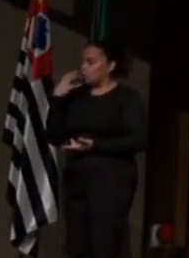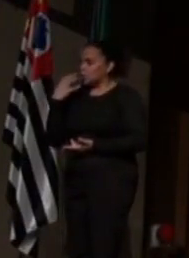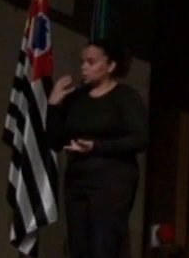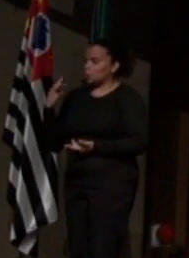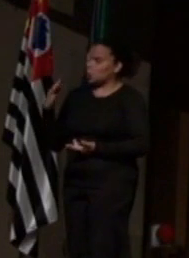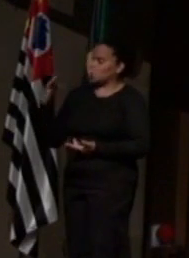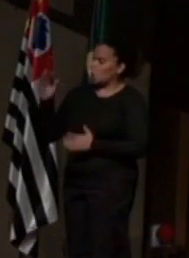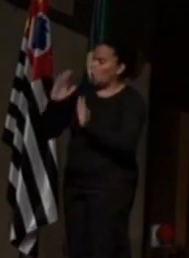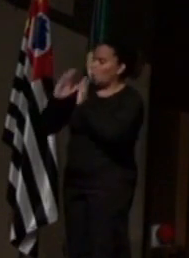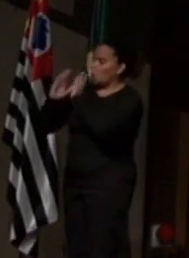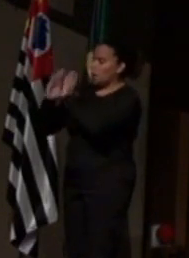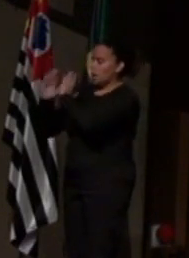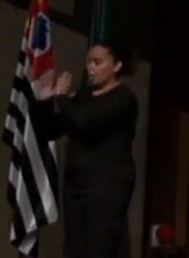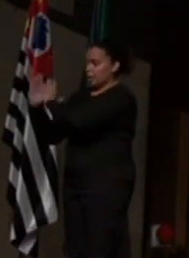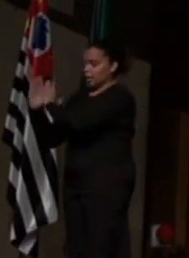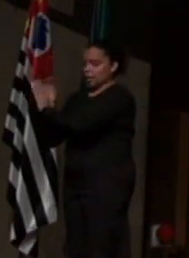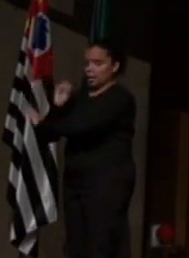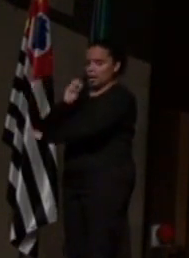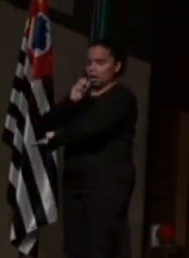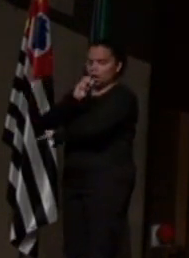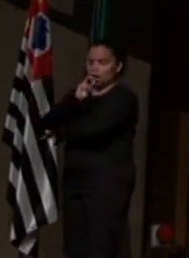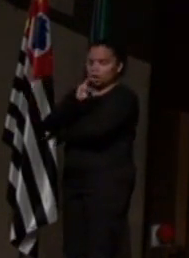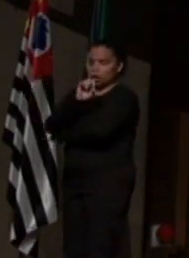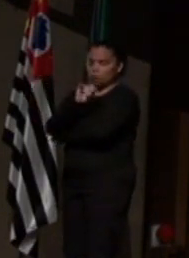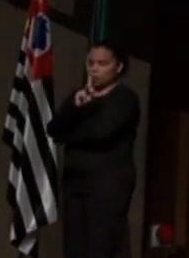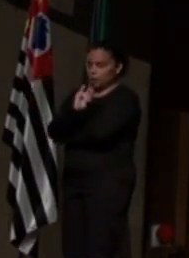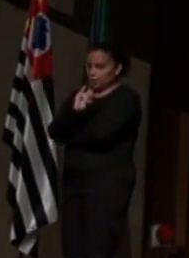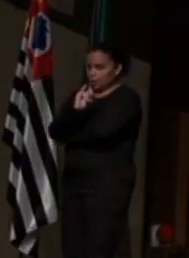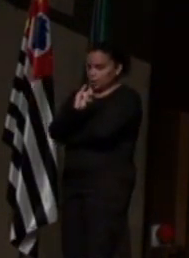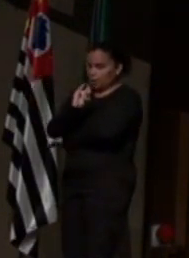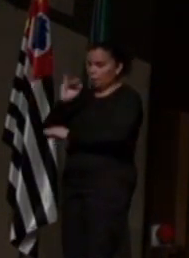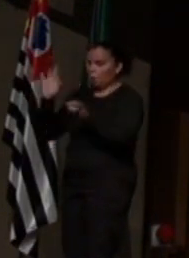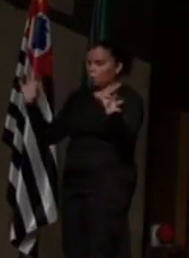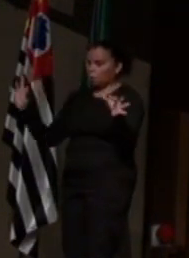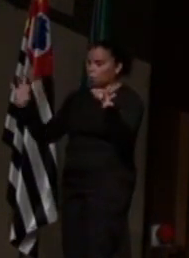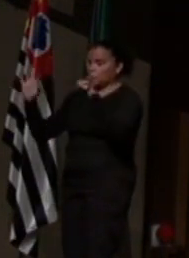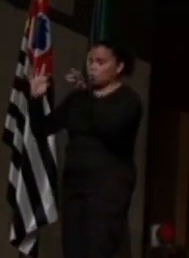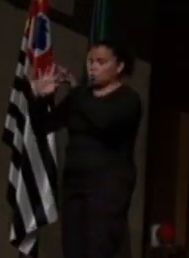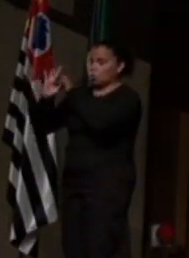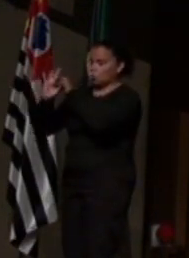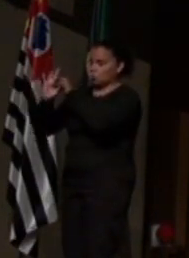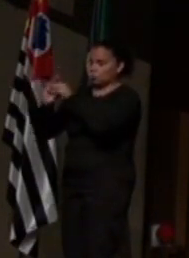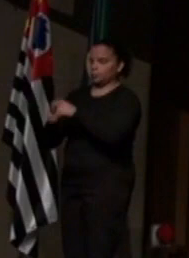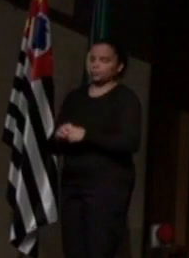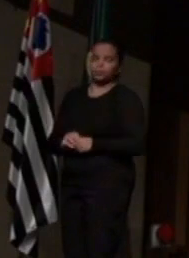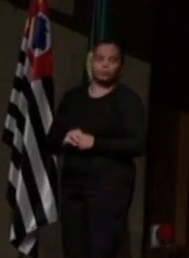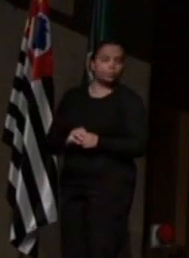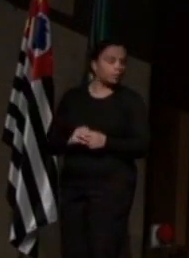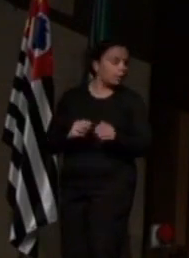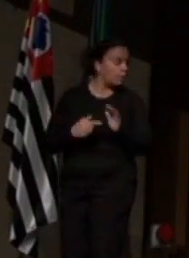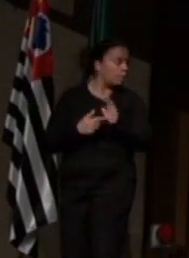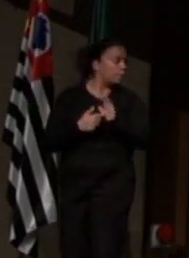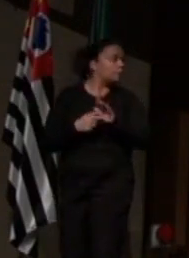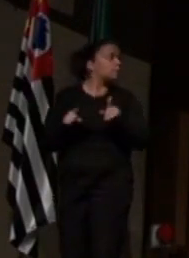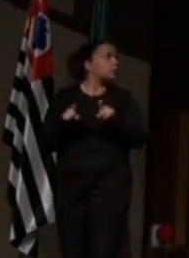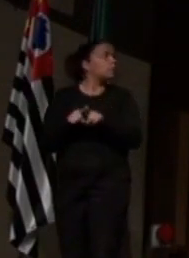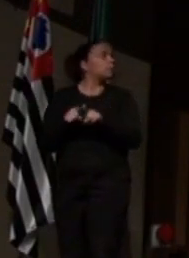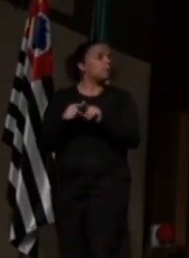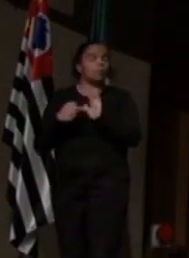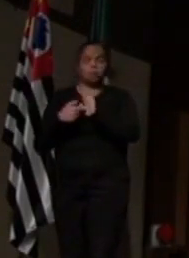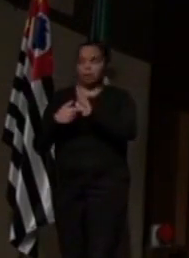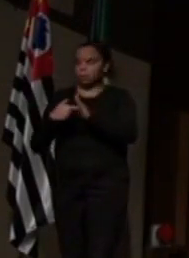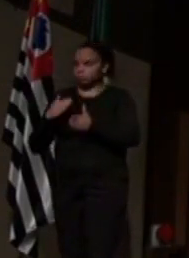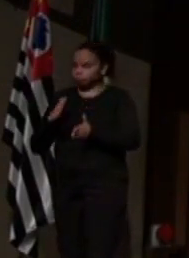bibliotecas e a Wiki. E eu vou apresentar para vocês hoje uma série de desafios que também vão ilustrar